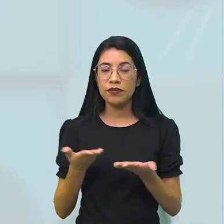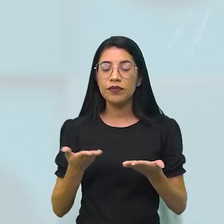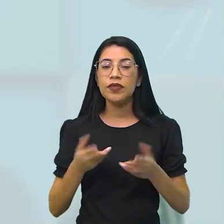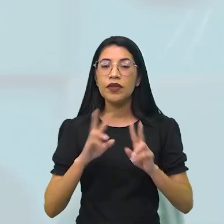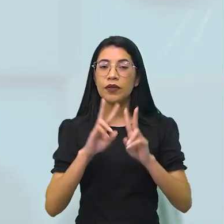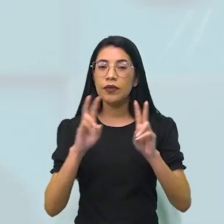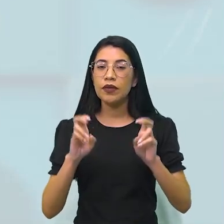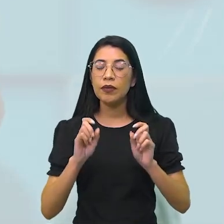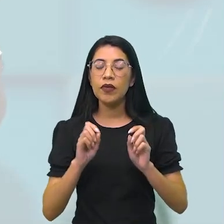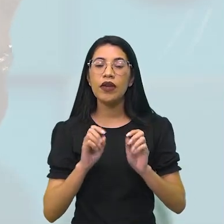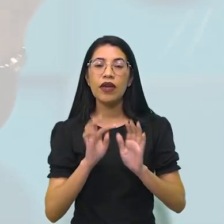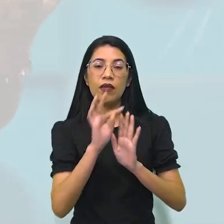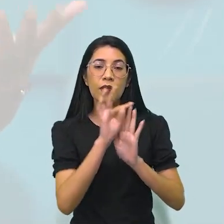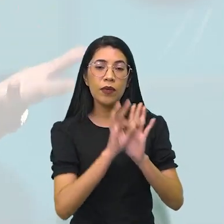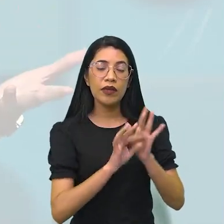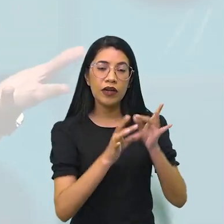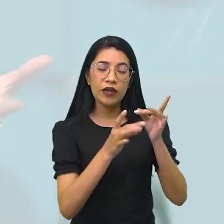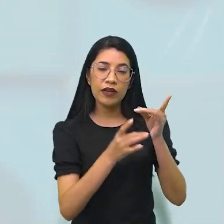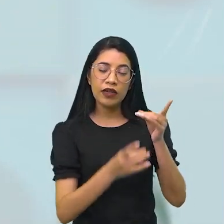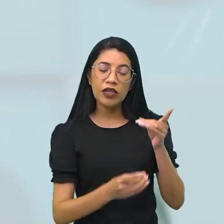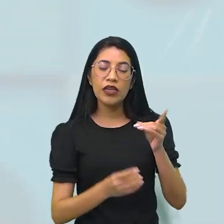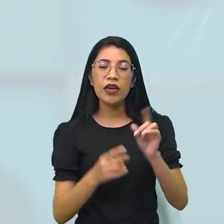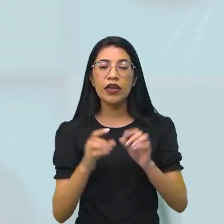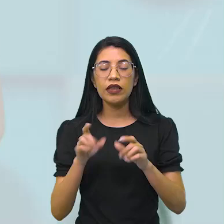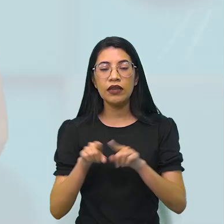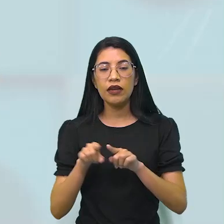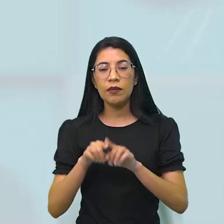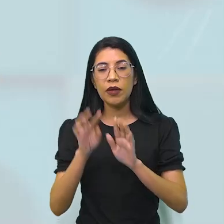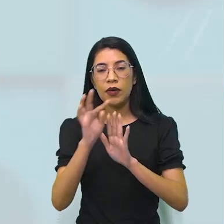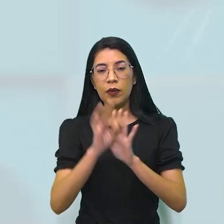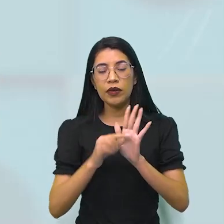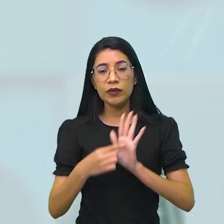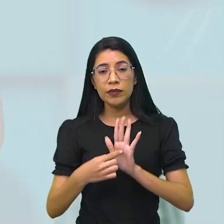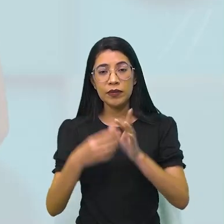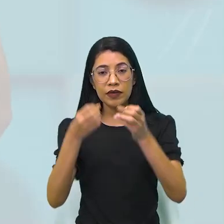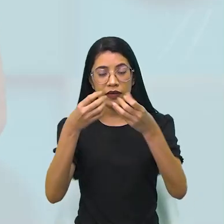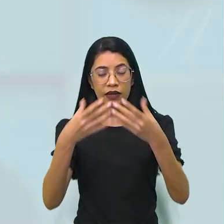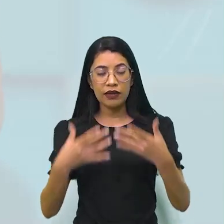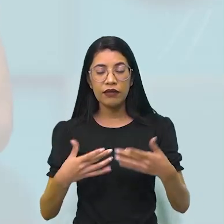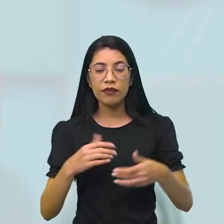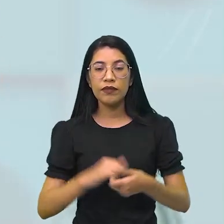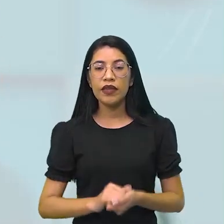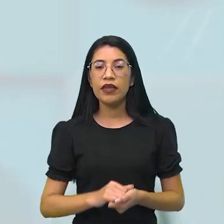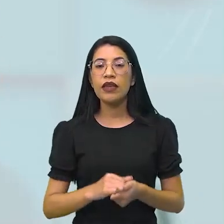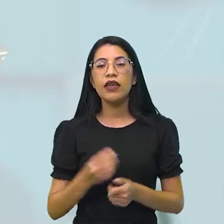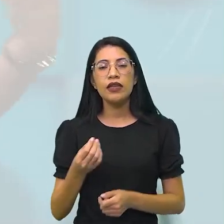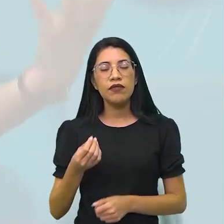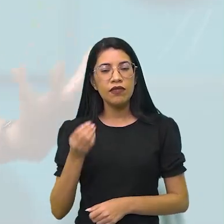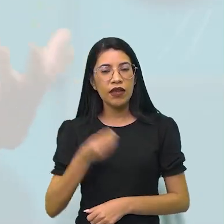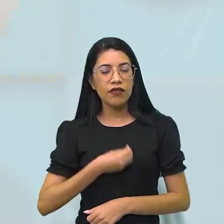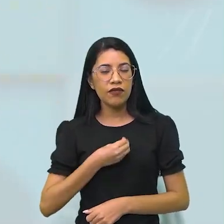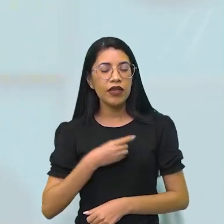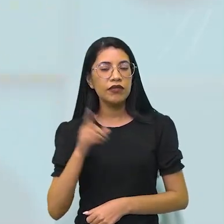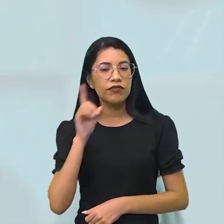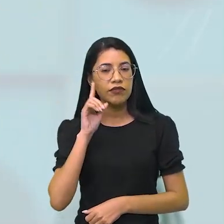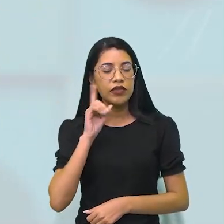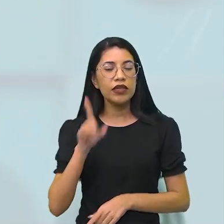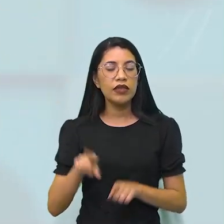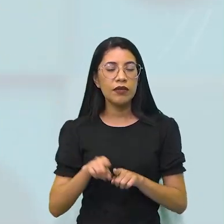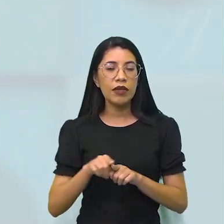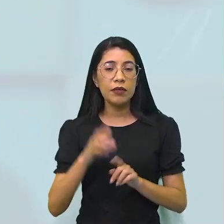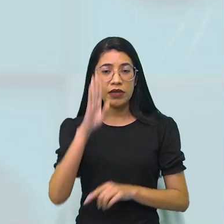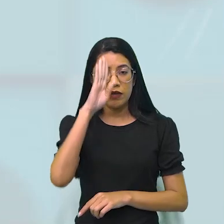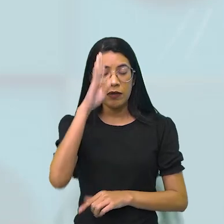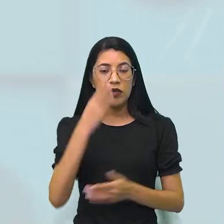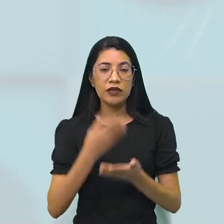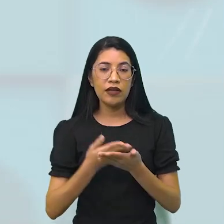texto descritivo e o texto expositivo, que faz bastante parte da nossa vida, principalmente expositivo, né? Nas nossas aulas a gente trabalha